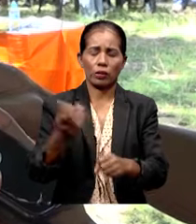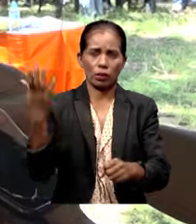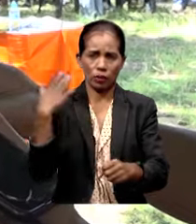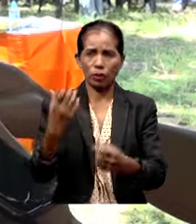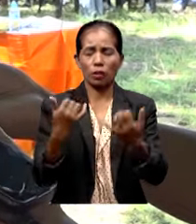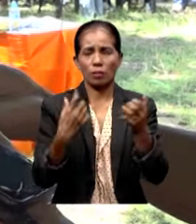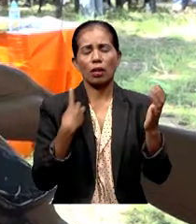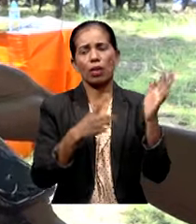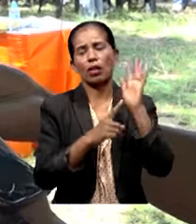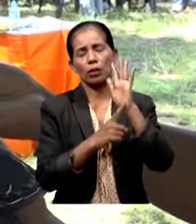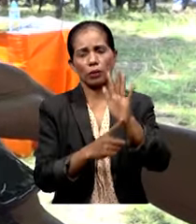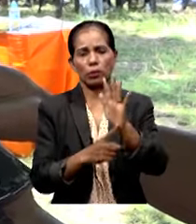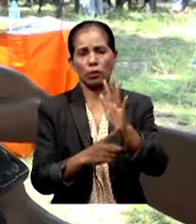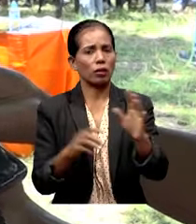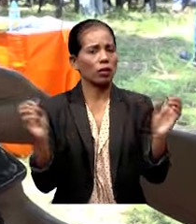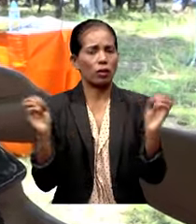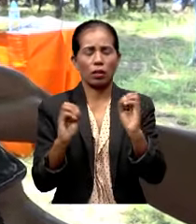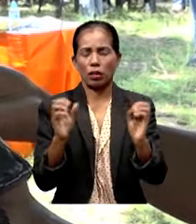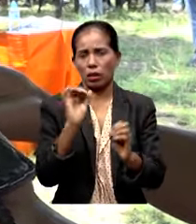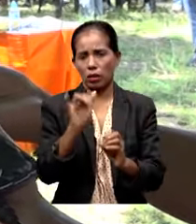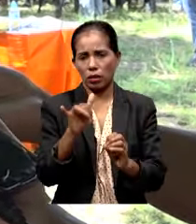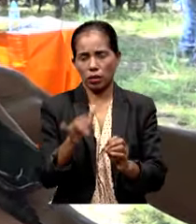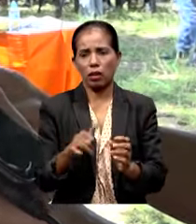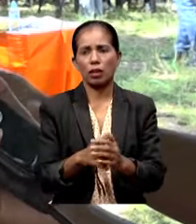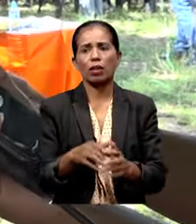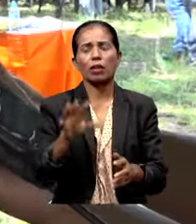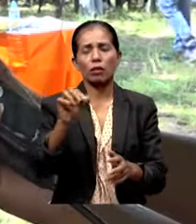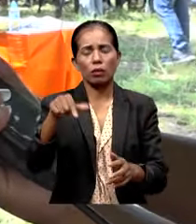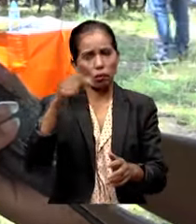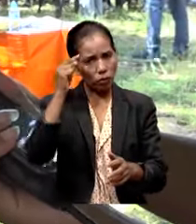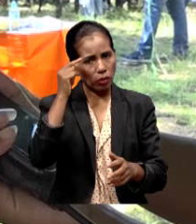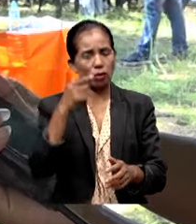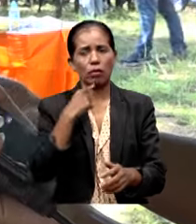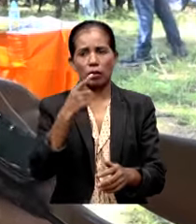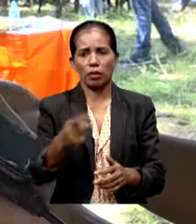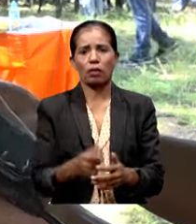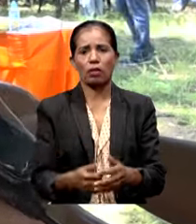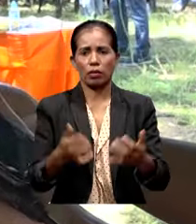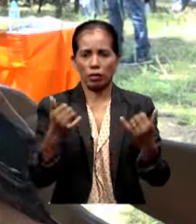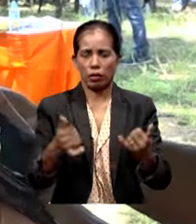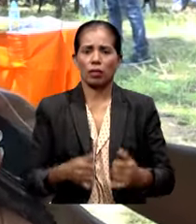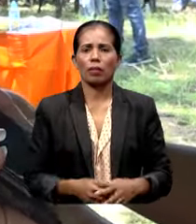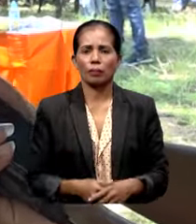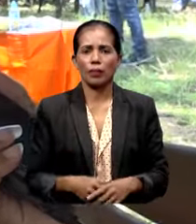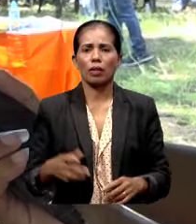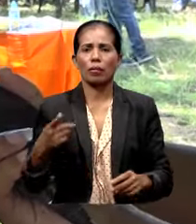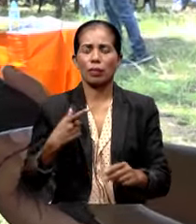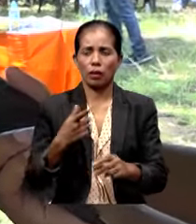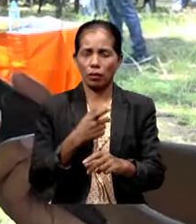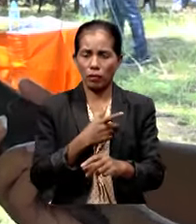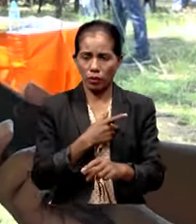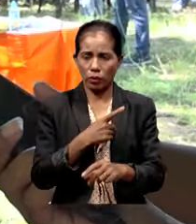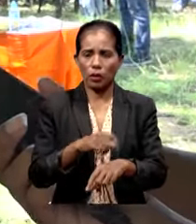ba la consegue iha to nivel nantau nono governo considera tambah Idane parlamento ne